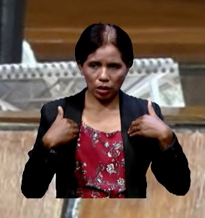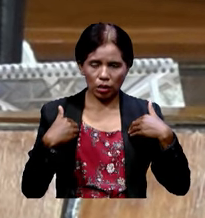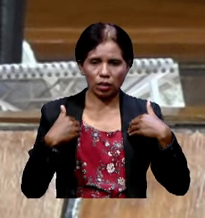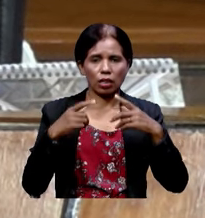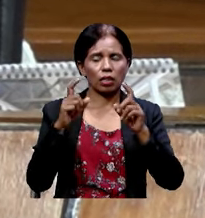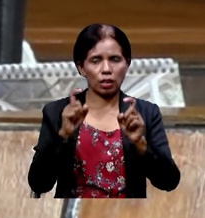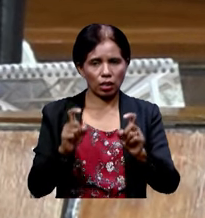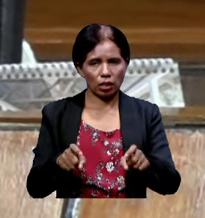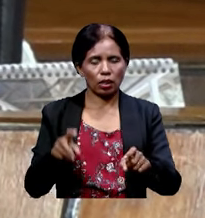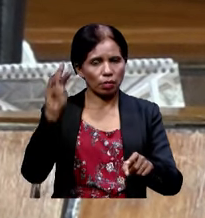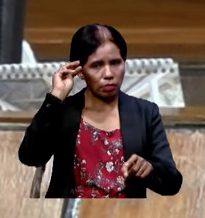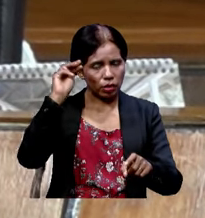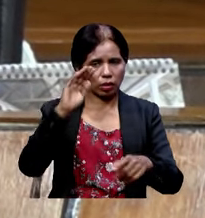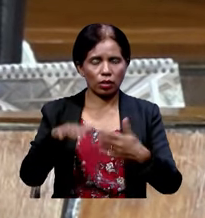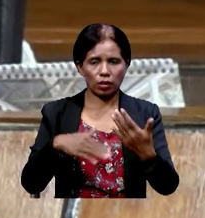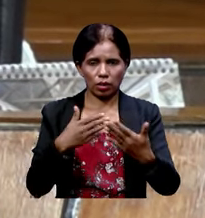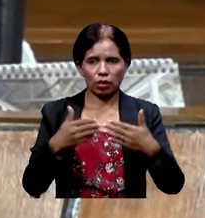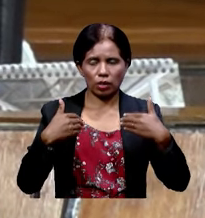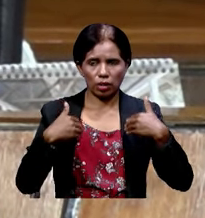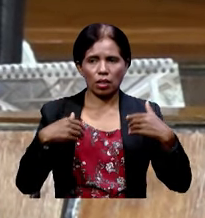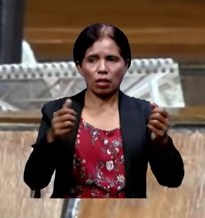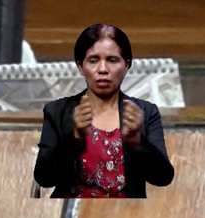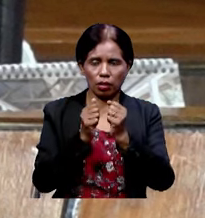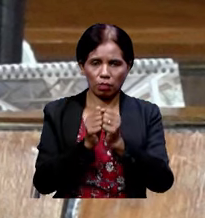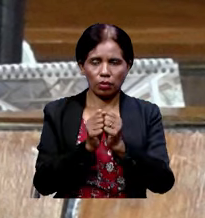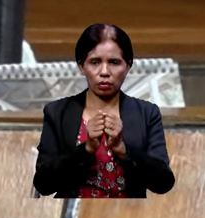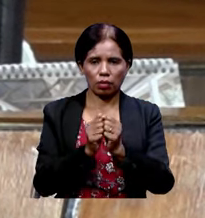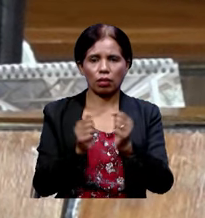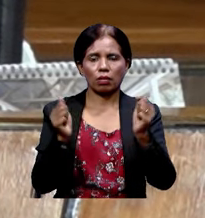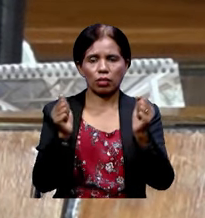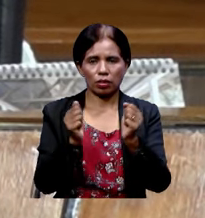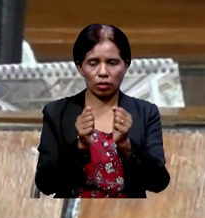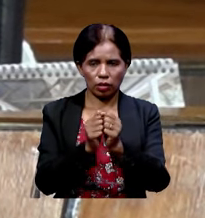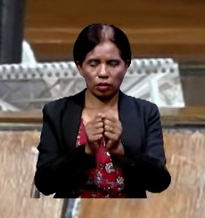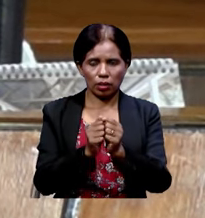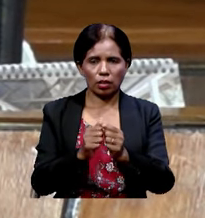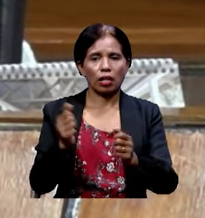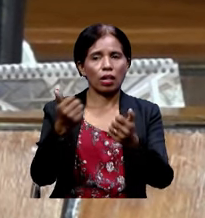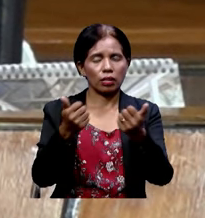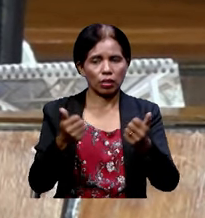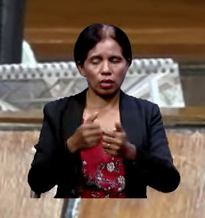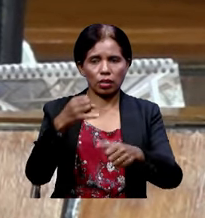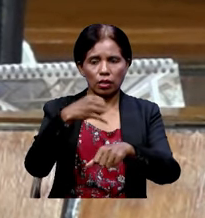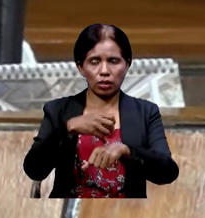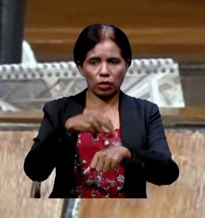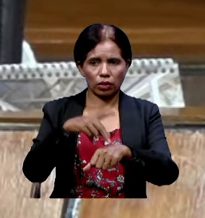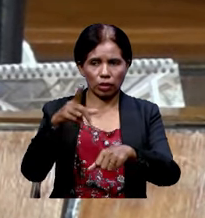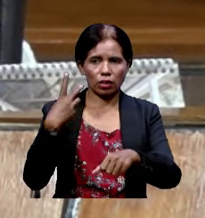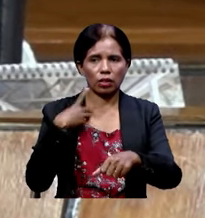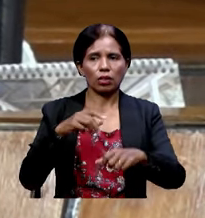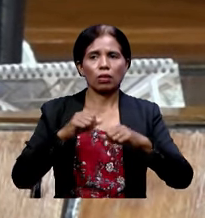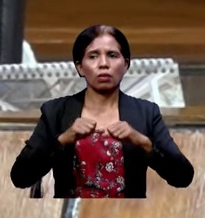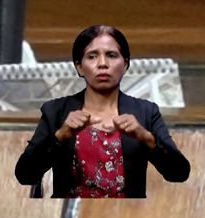obrigação, ministério relevante é obrigação, há muito com a presença agência internacional, será a UNESCO, e tanto